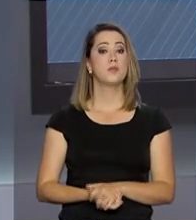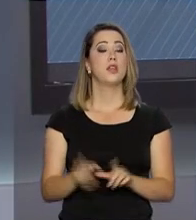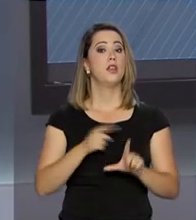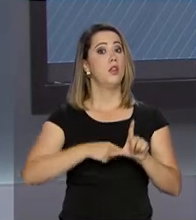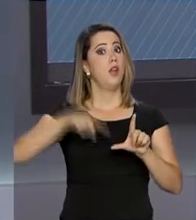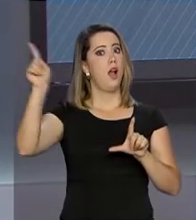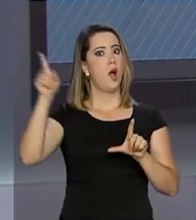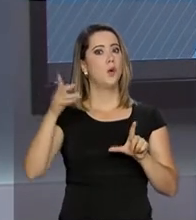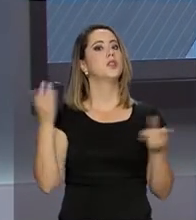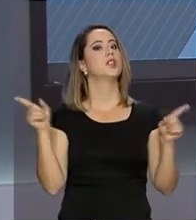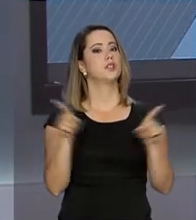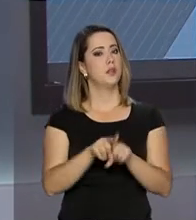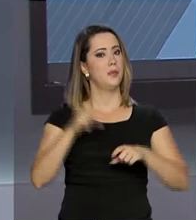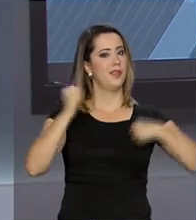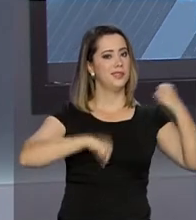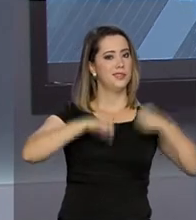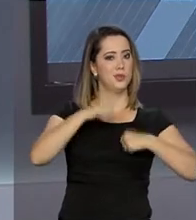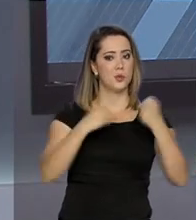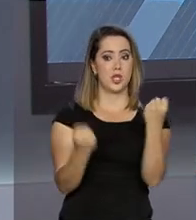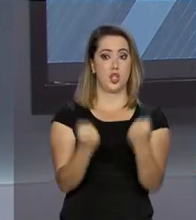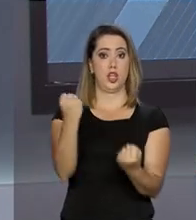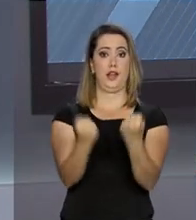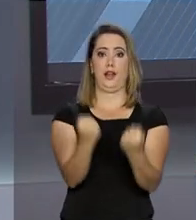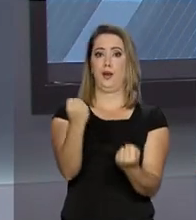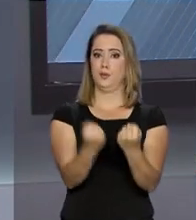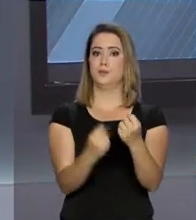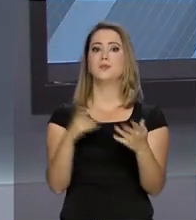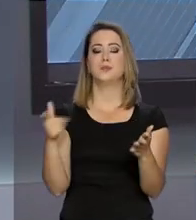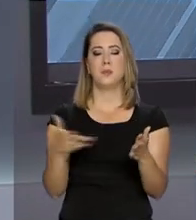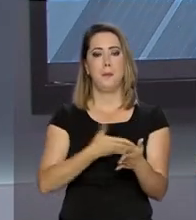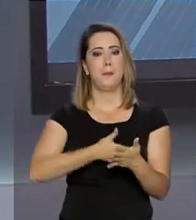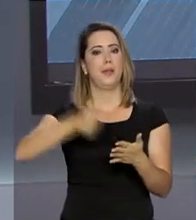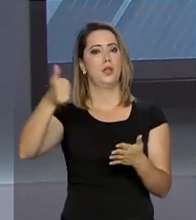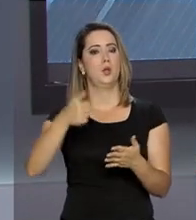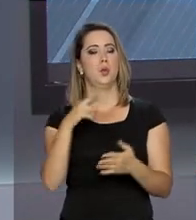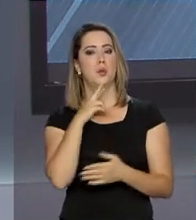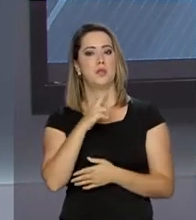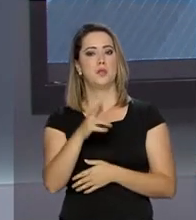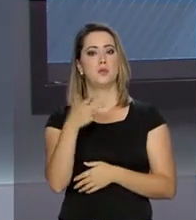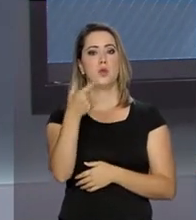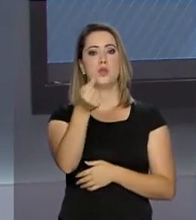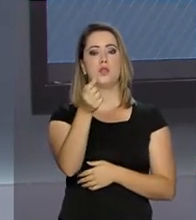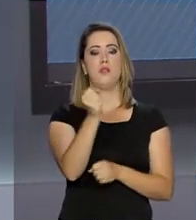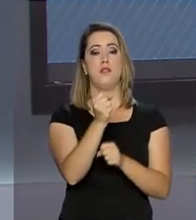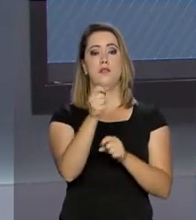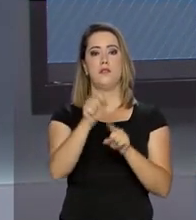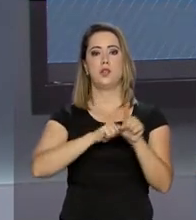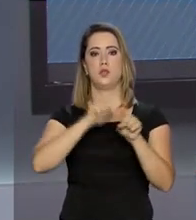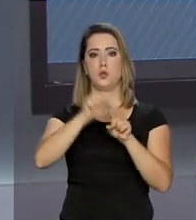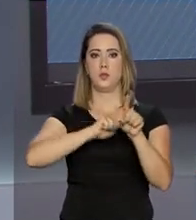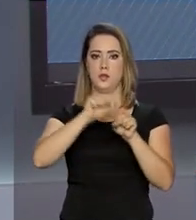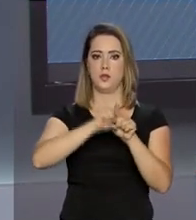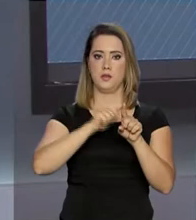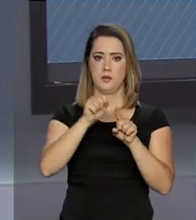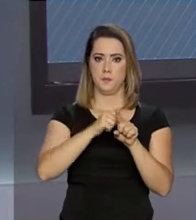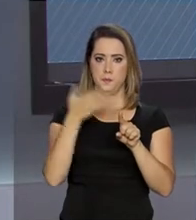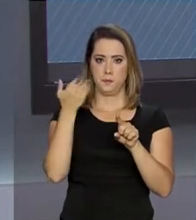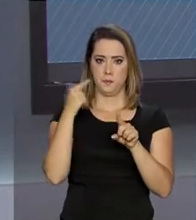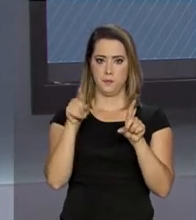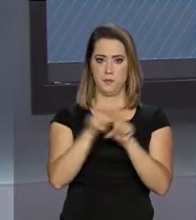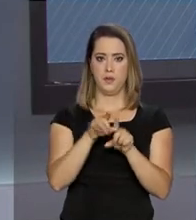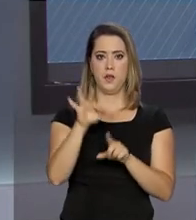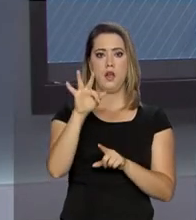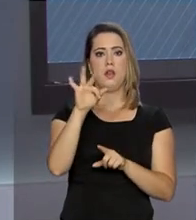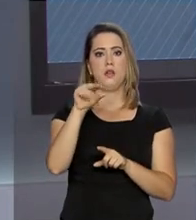indústria automobilística que registrou em agosto o melhor resultado em vendas dos últimos 20 meses os dados são da fenabrave